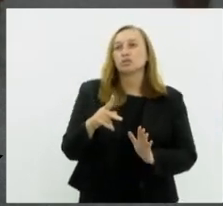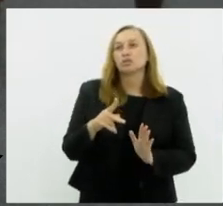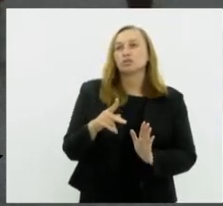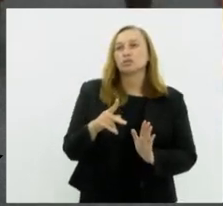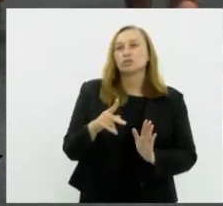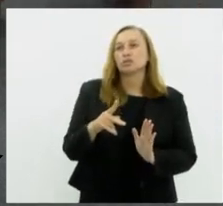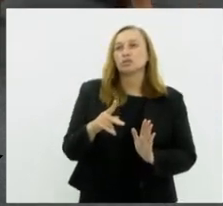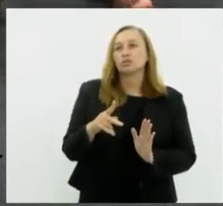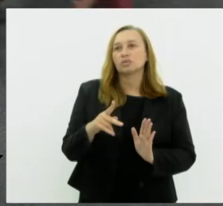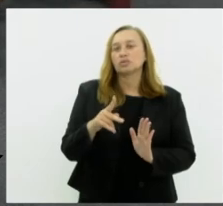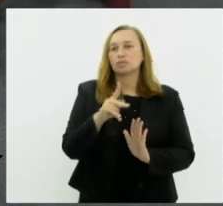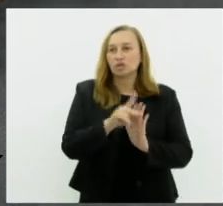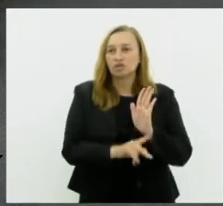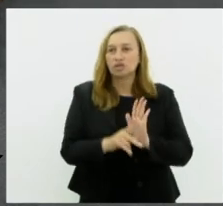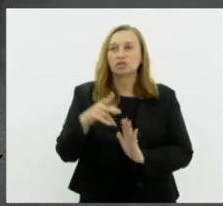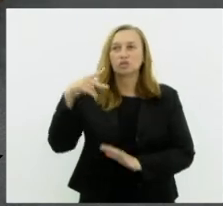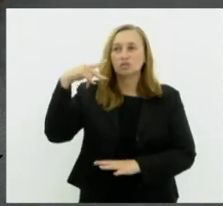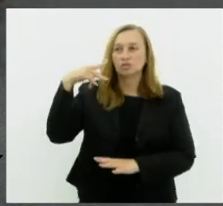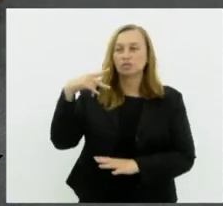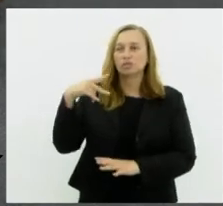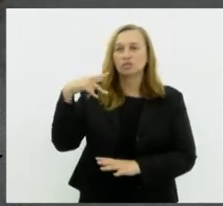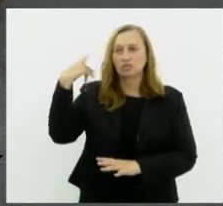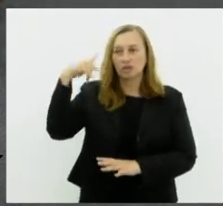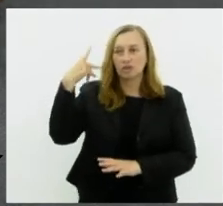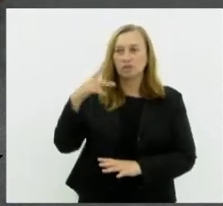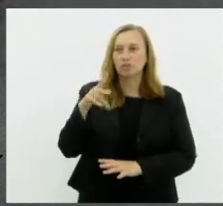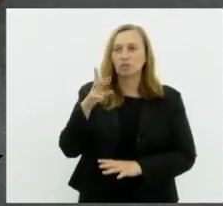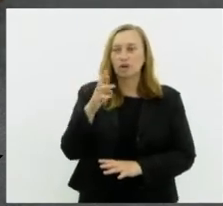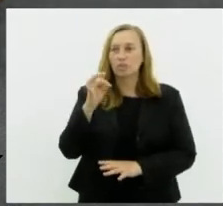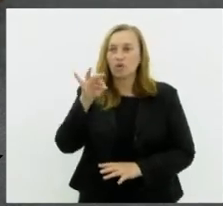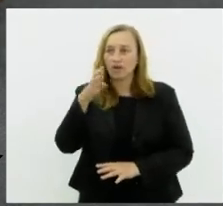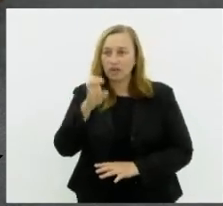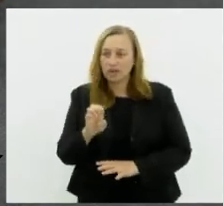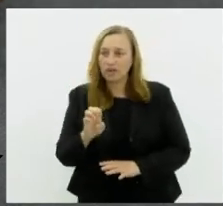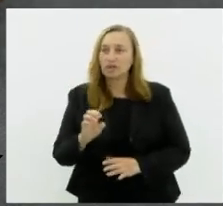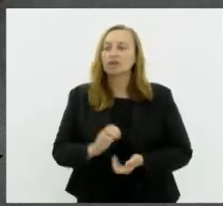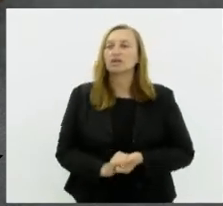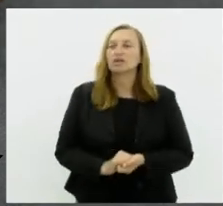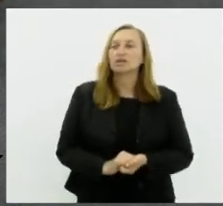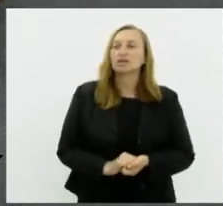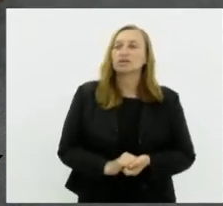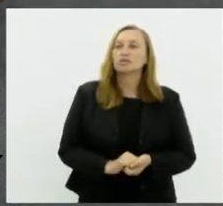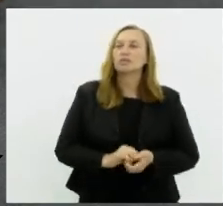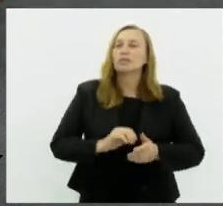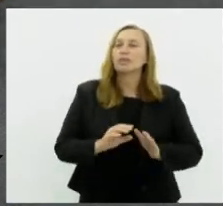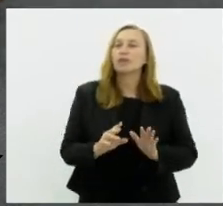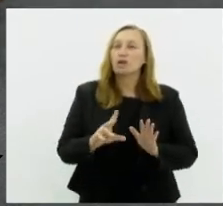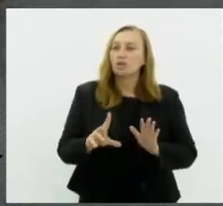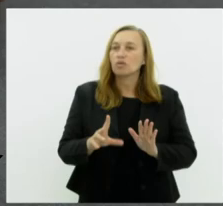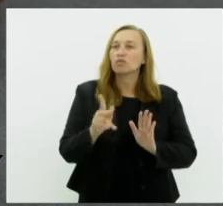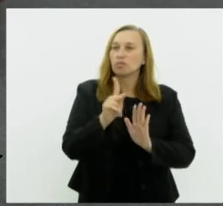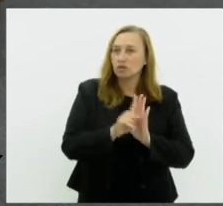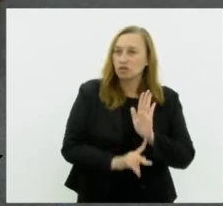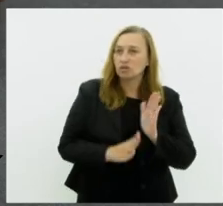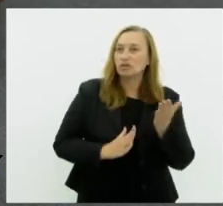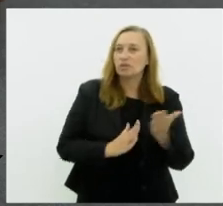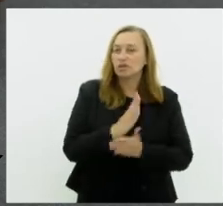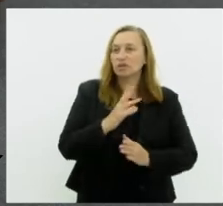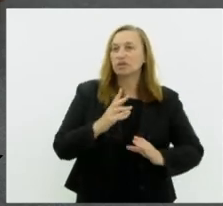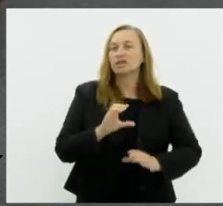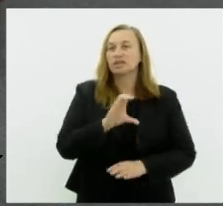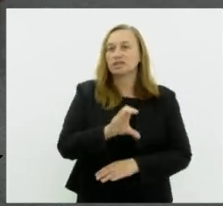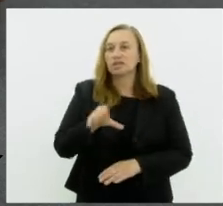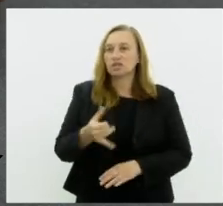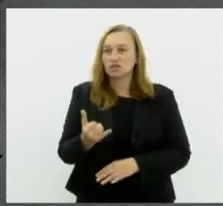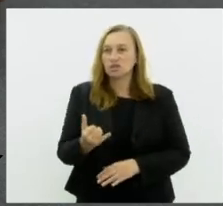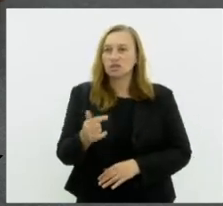sua tramitação travada. Ato contínuo, a gente protocolou aqui em âmbito estadual o projeto foi aprovado na CCJ, e